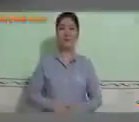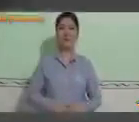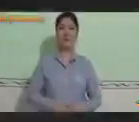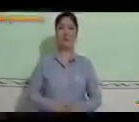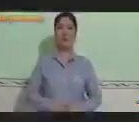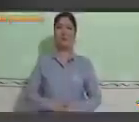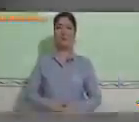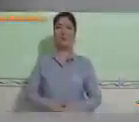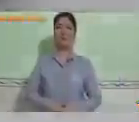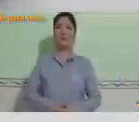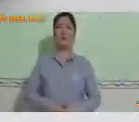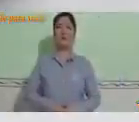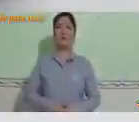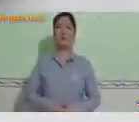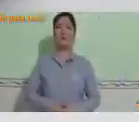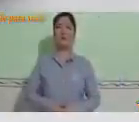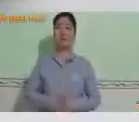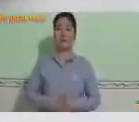acento agudo SD.